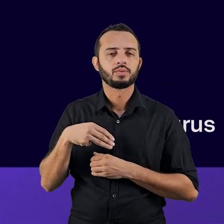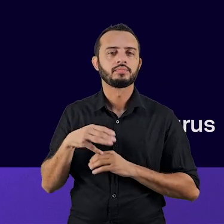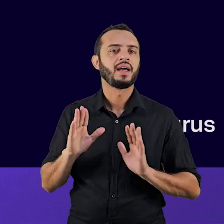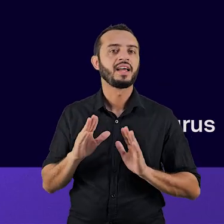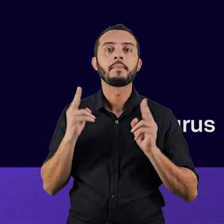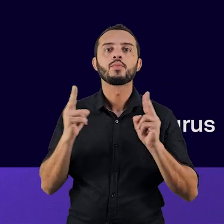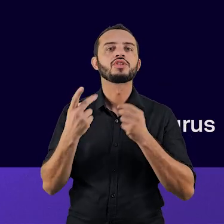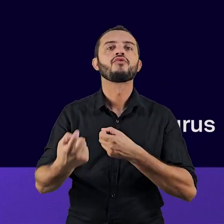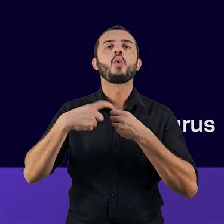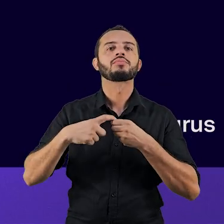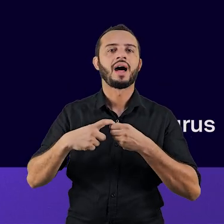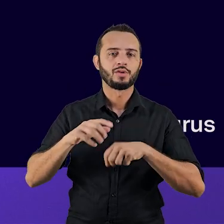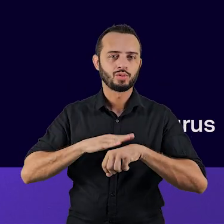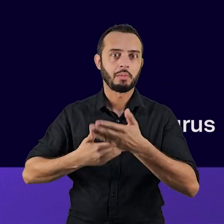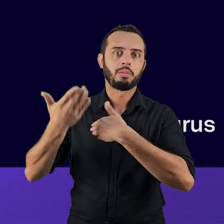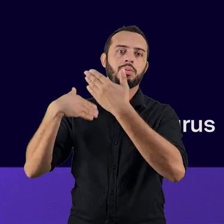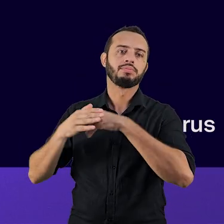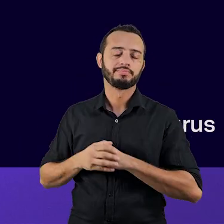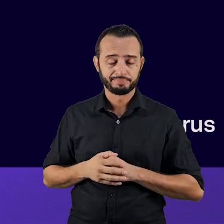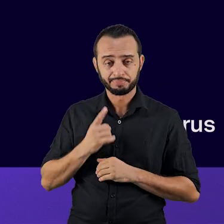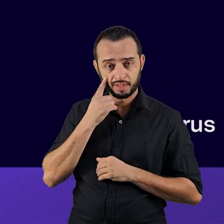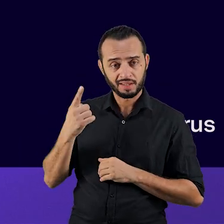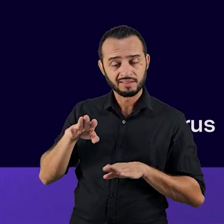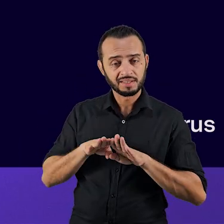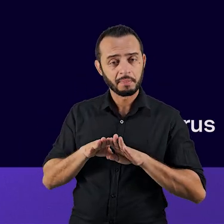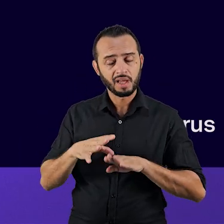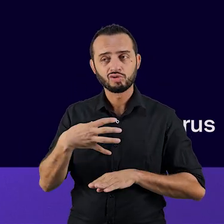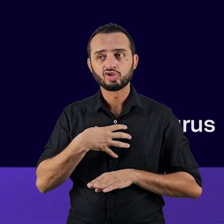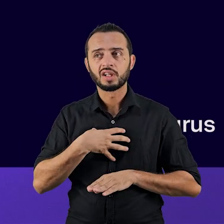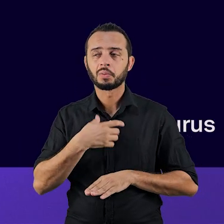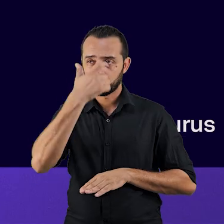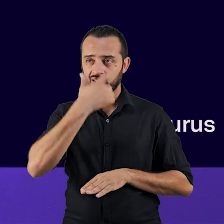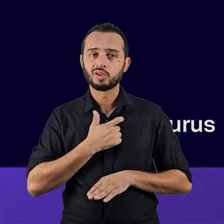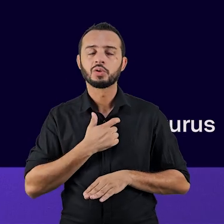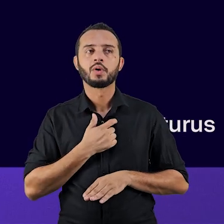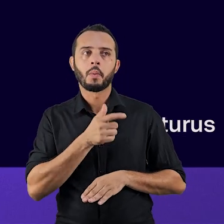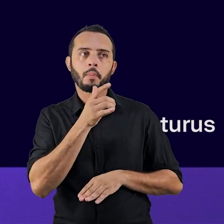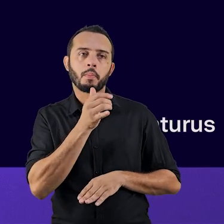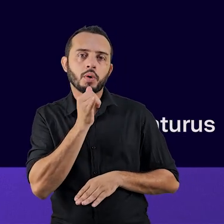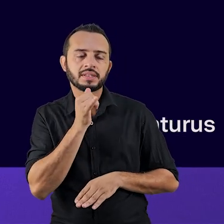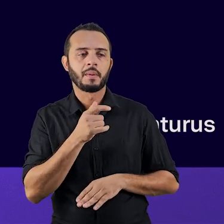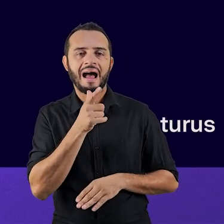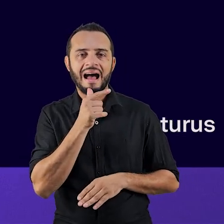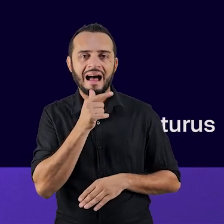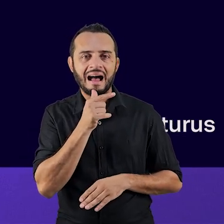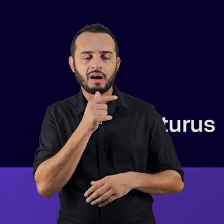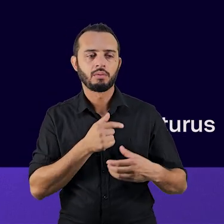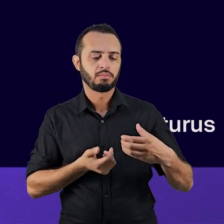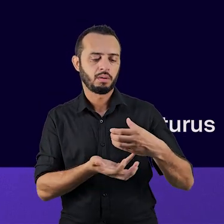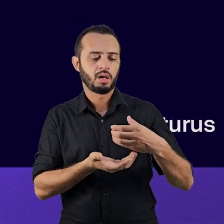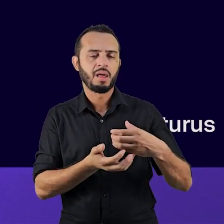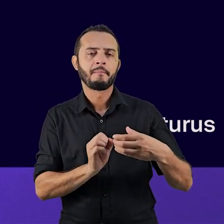processos irreversíveis. E a entropia também ela é uma forma de medir a incerteza, né? Porque se eu ponho energia para a água ferver, e existem